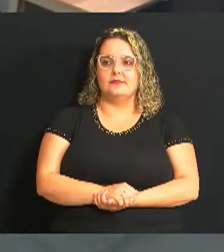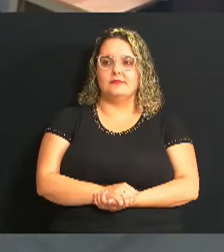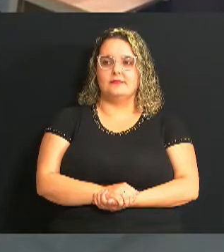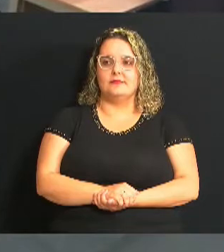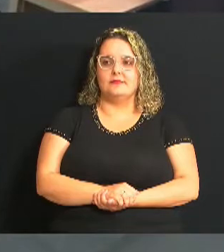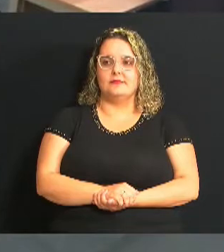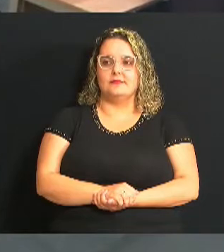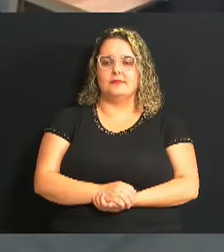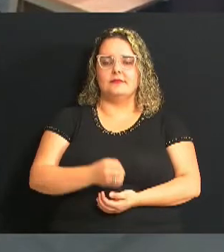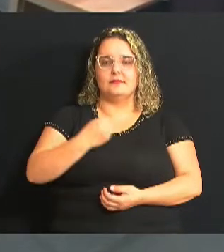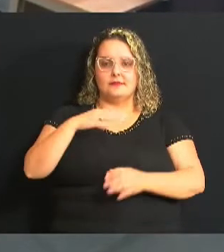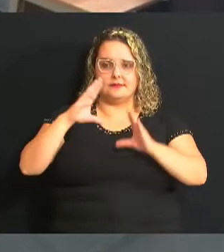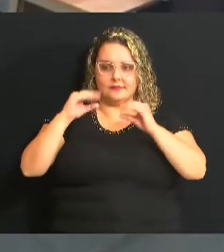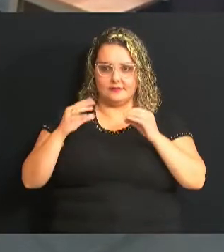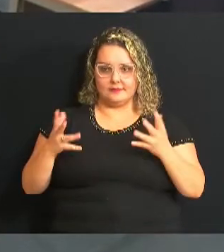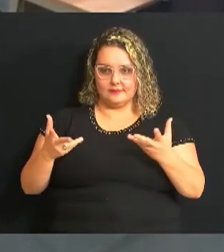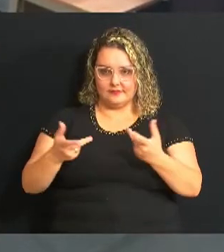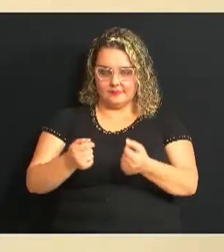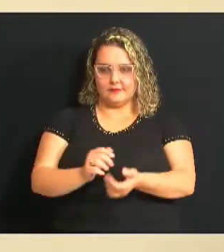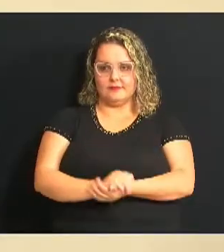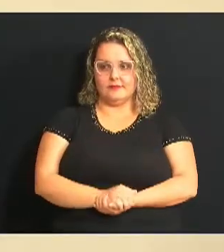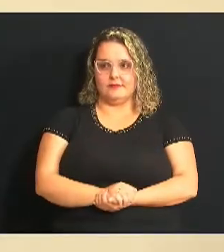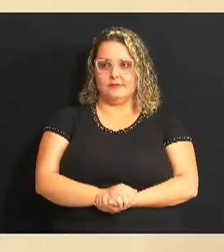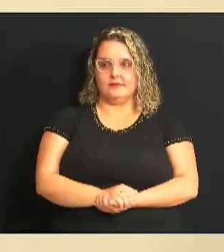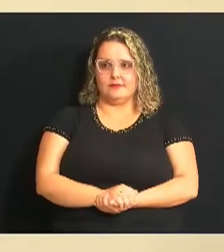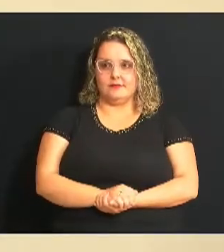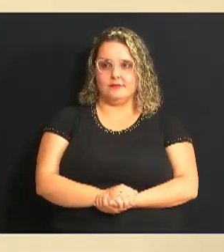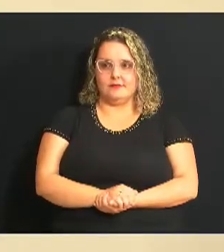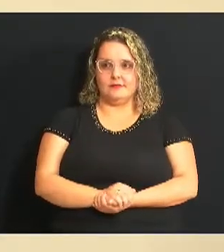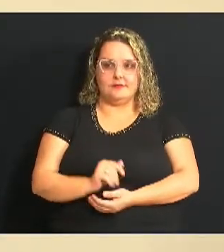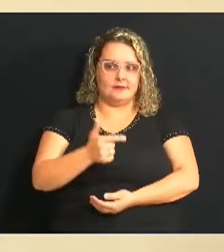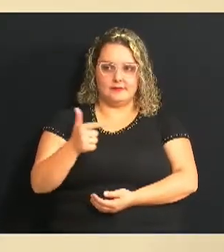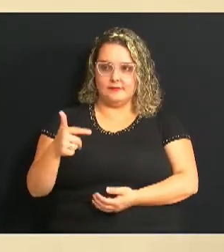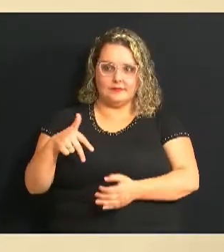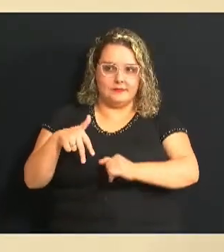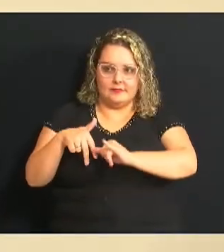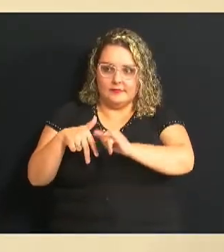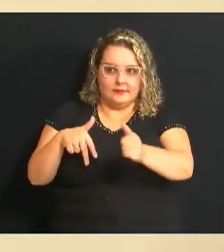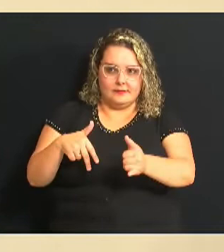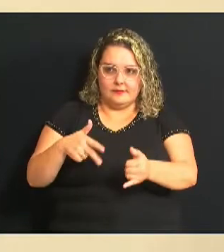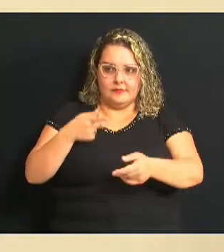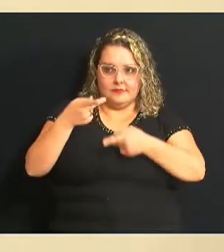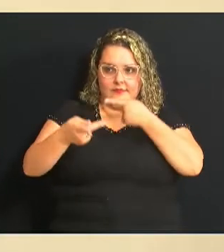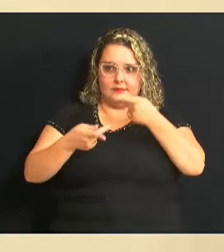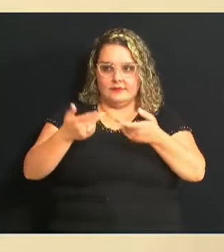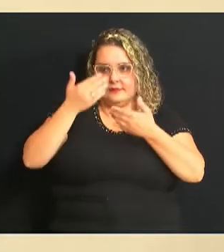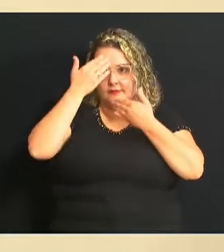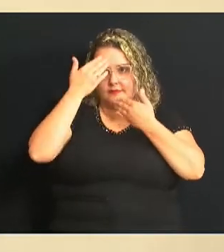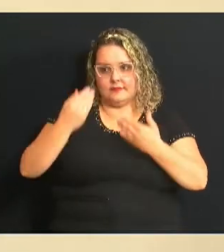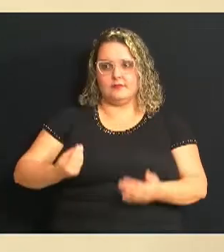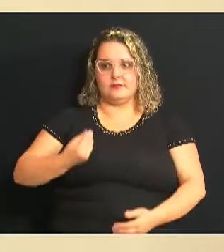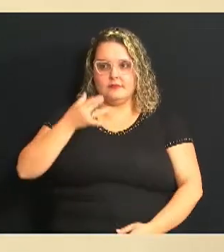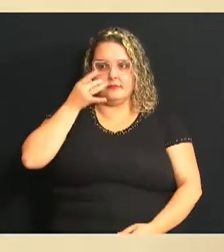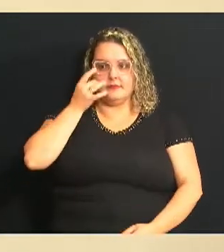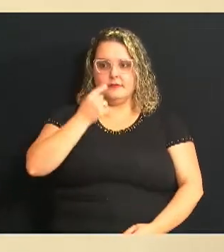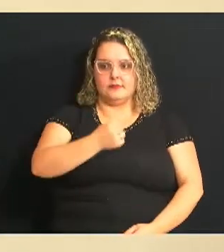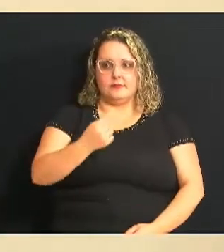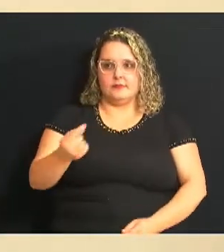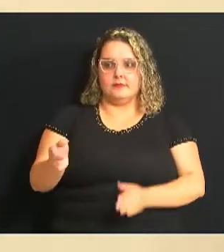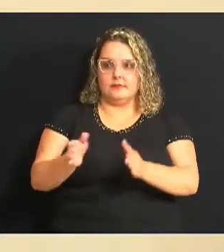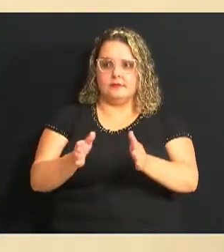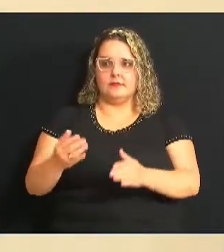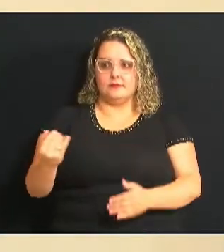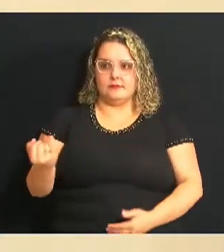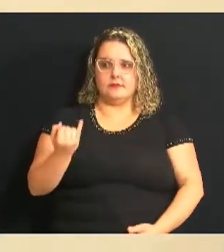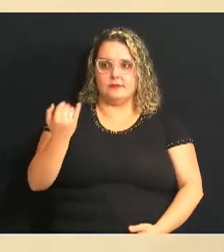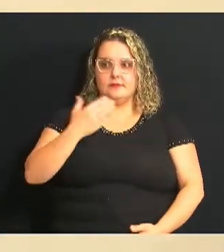Boa noite a todos. Quase não tenho palavras para agradecer a presença de cada um nesse momento tão importante